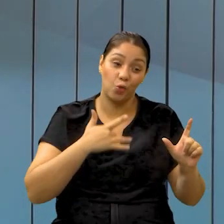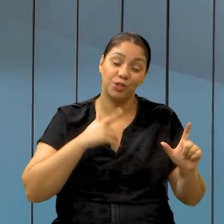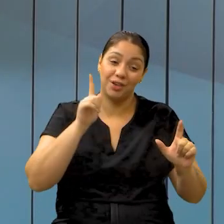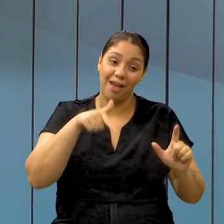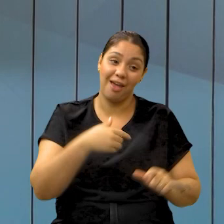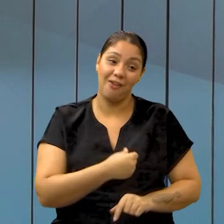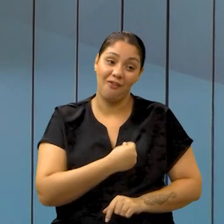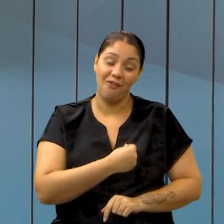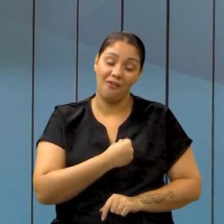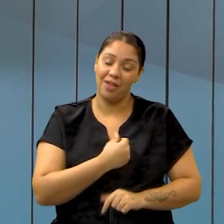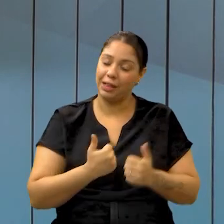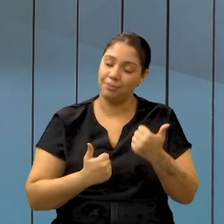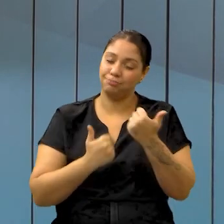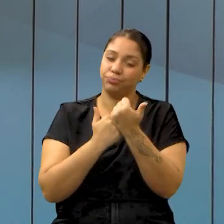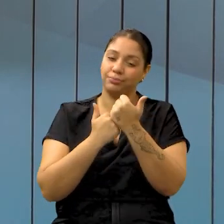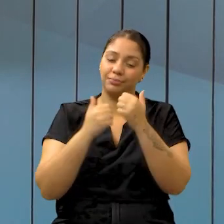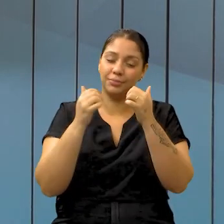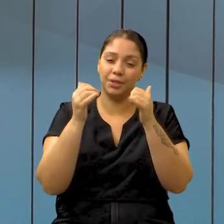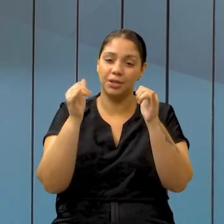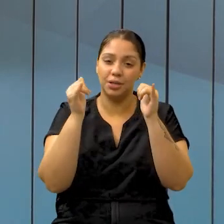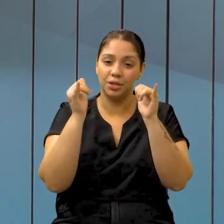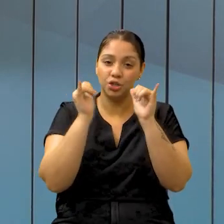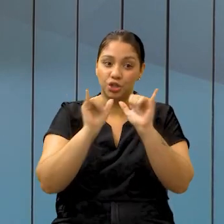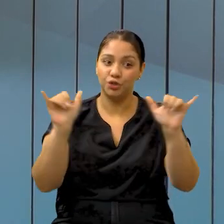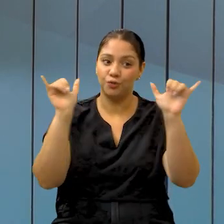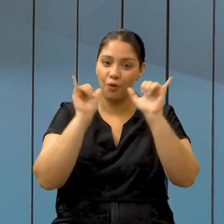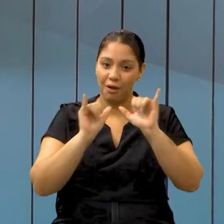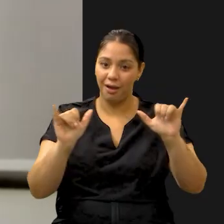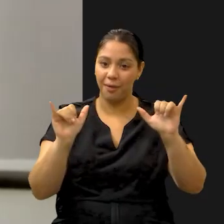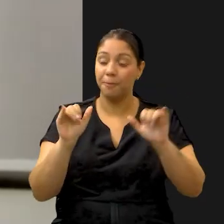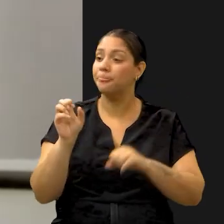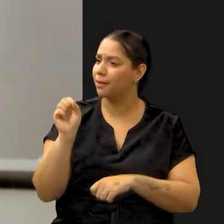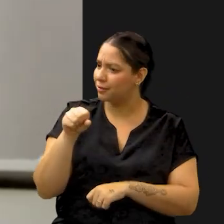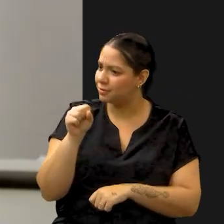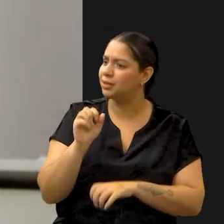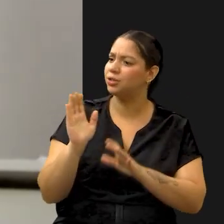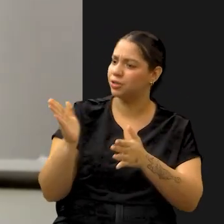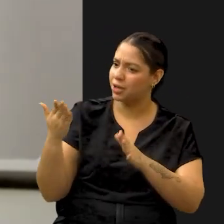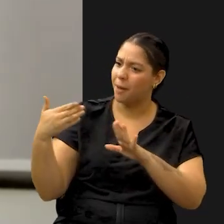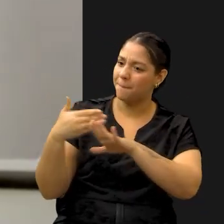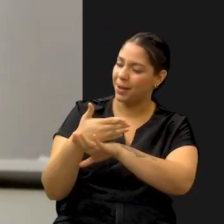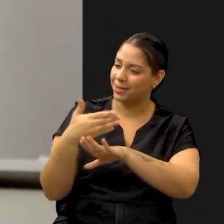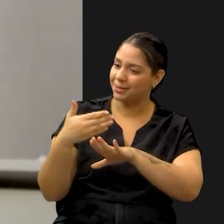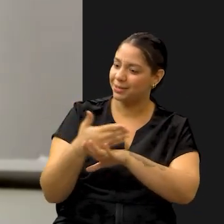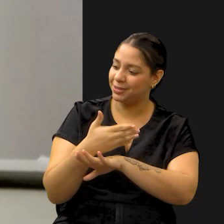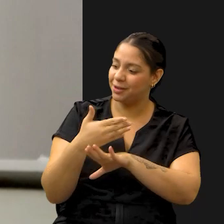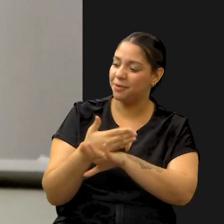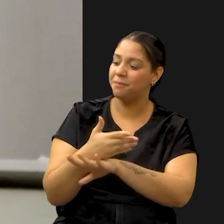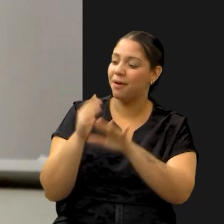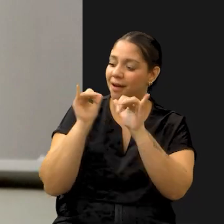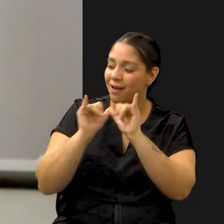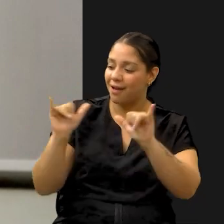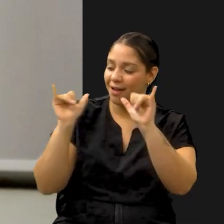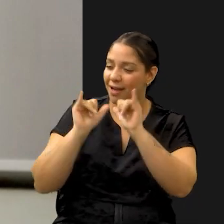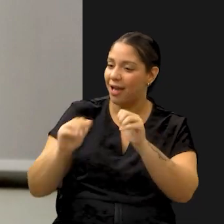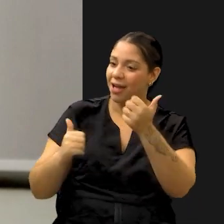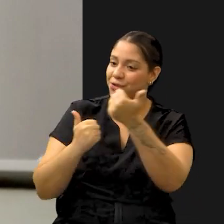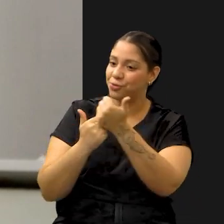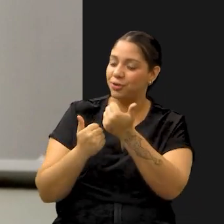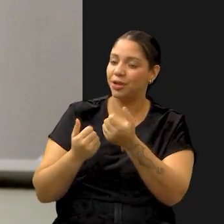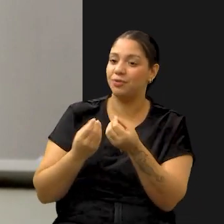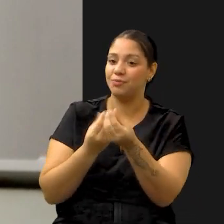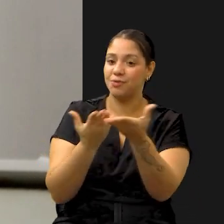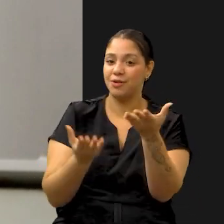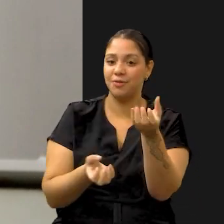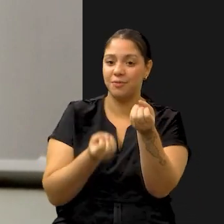ajude a divulgar mais, então. Com certeza, vocês já estão fazendo parte da campanha, ajudando a informação a chegar a